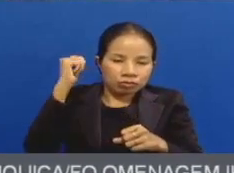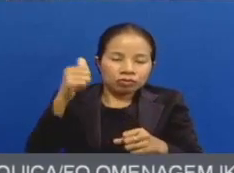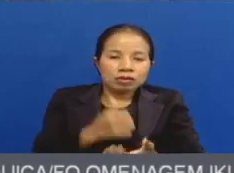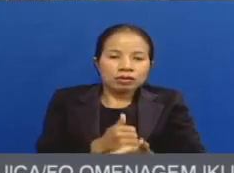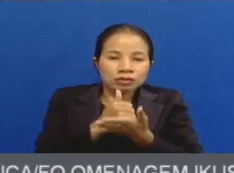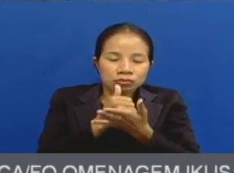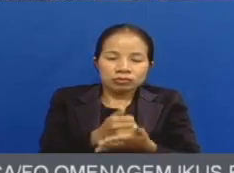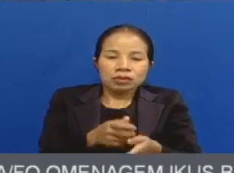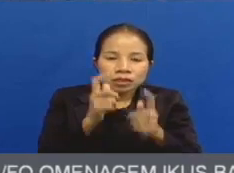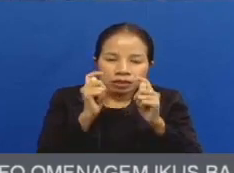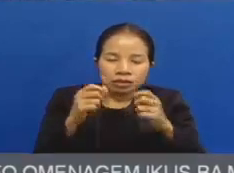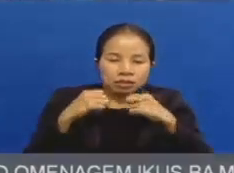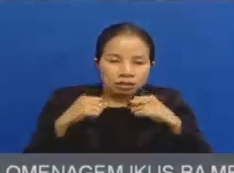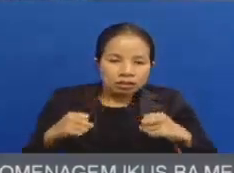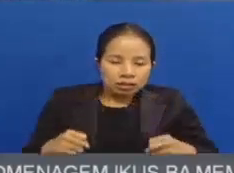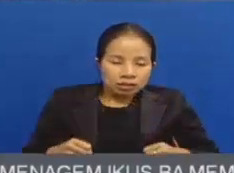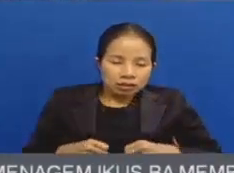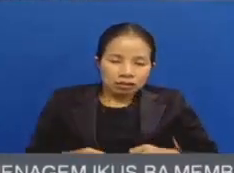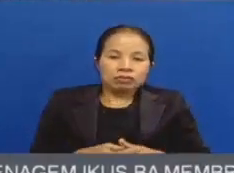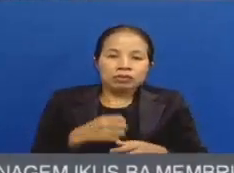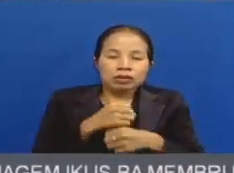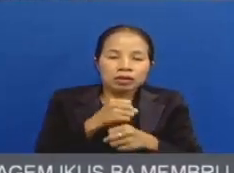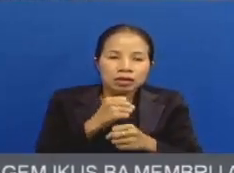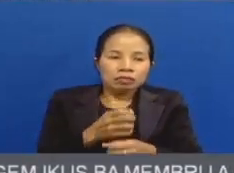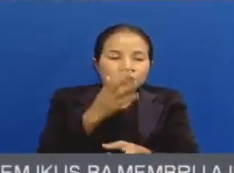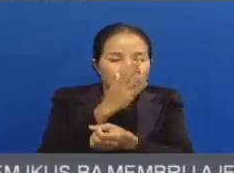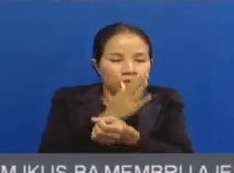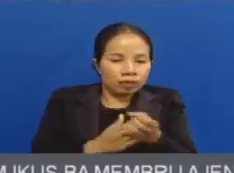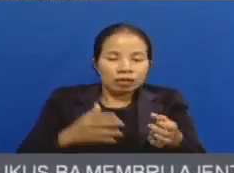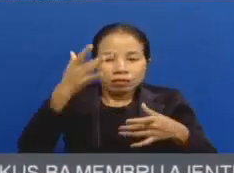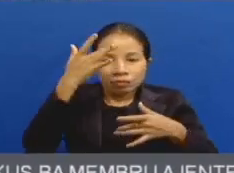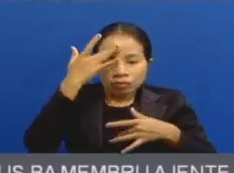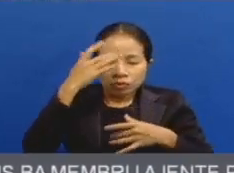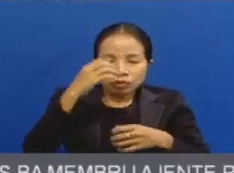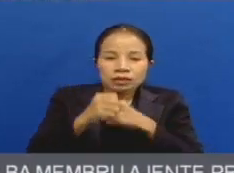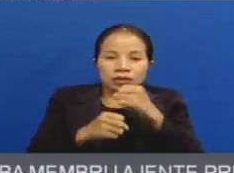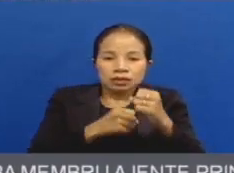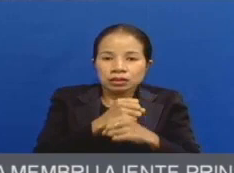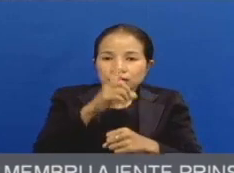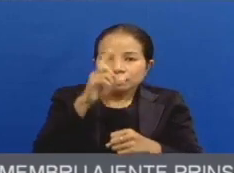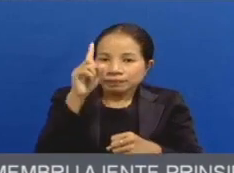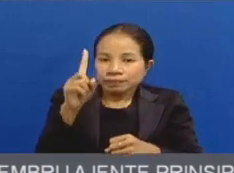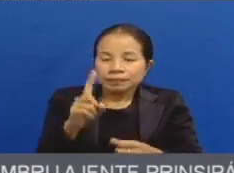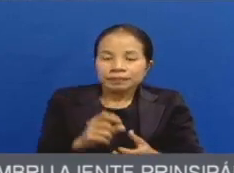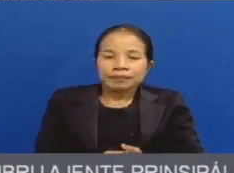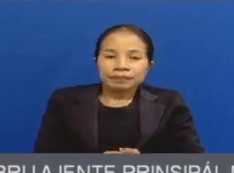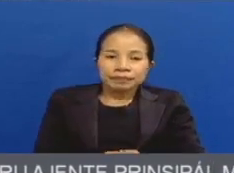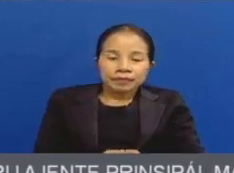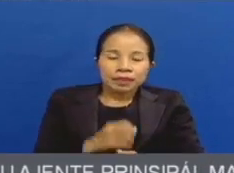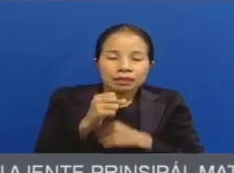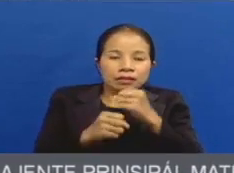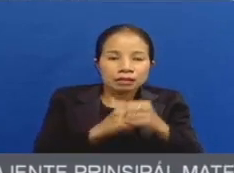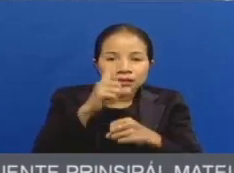e quimioterapia, radioterapia, no rala mosopração ba Moras refere durante tinan ida. Durante